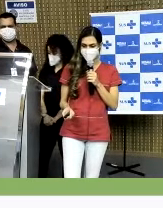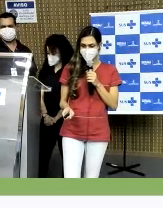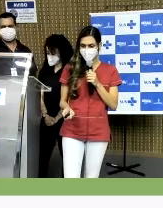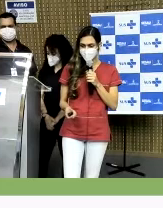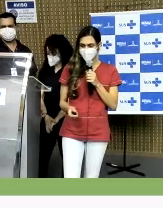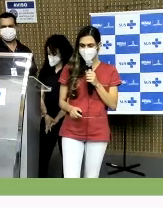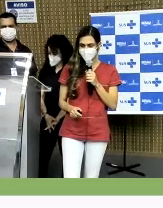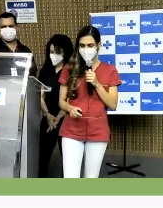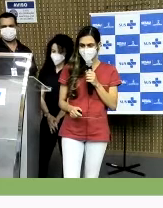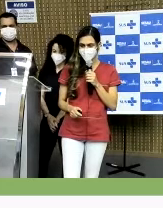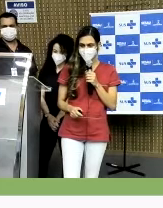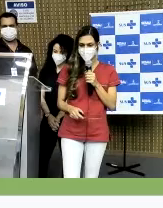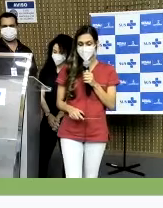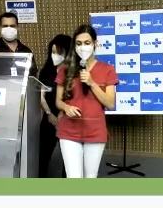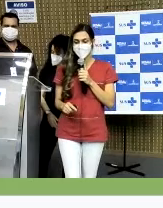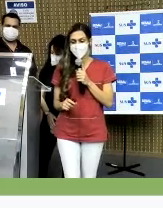domiciliar.